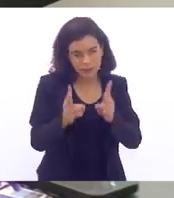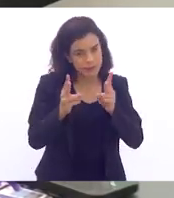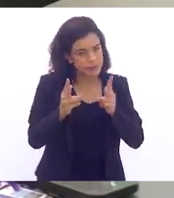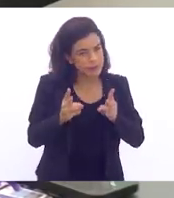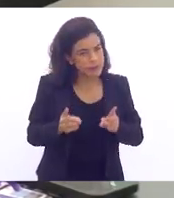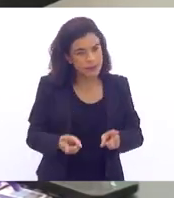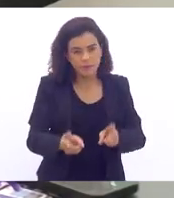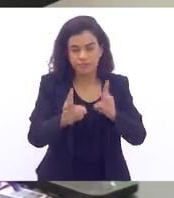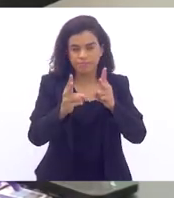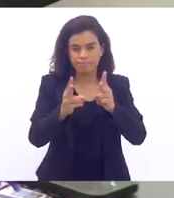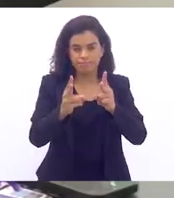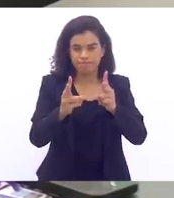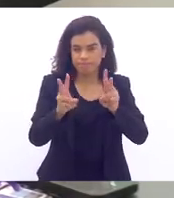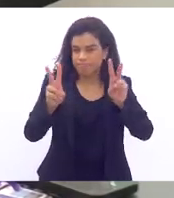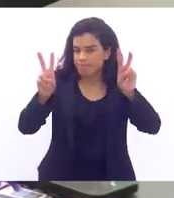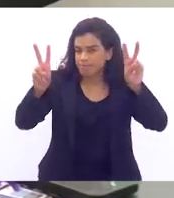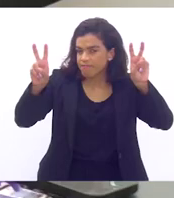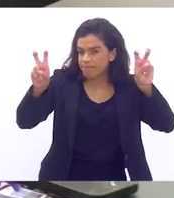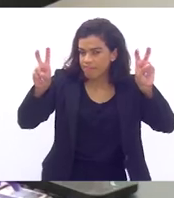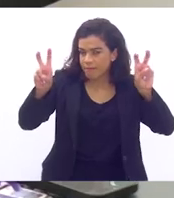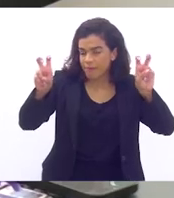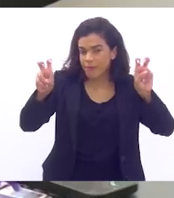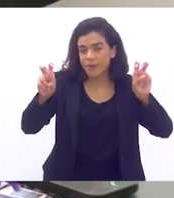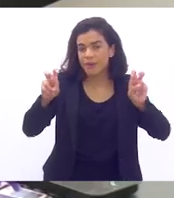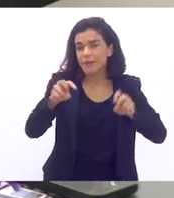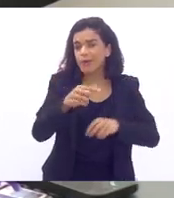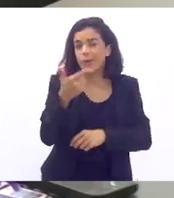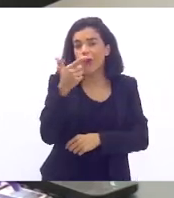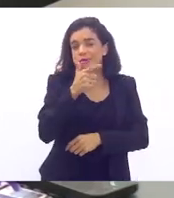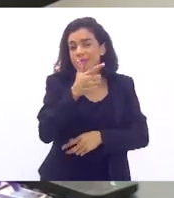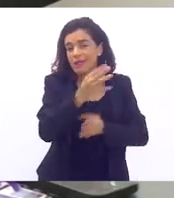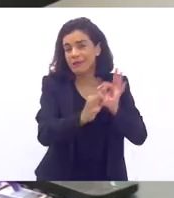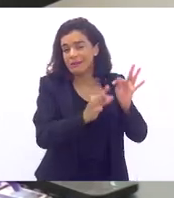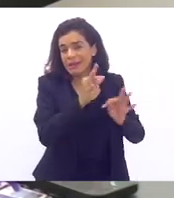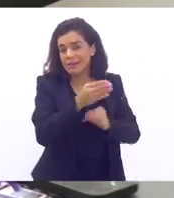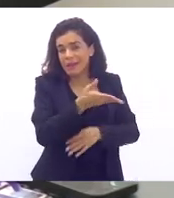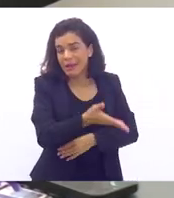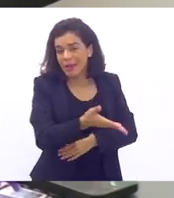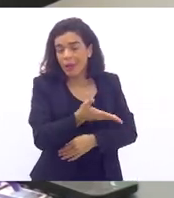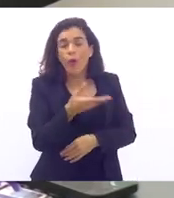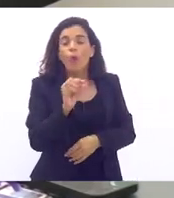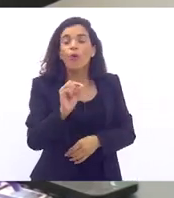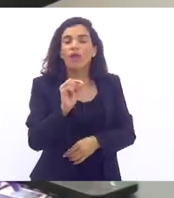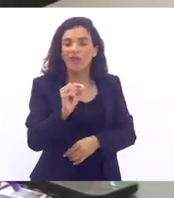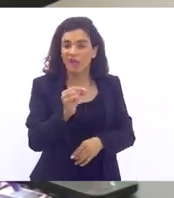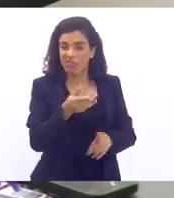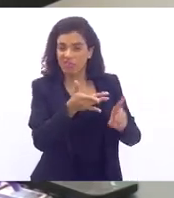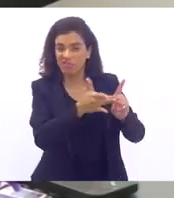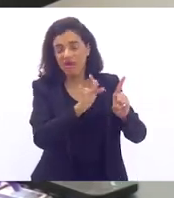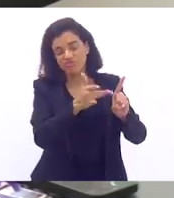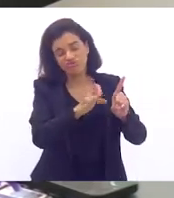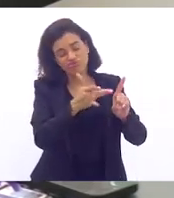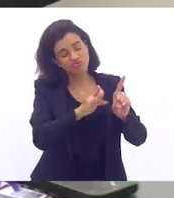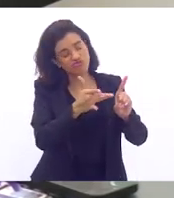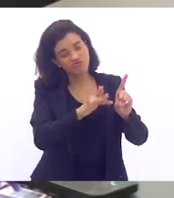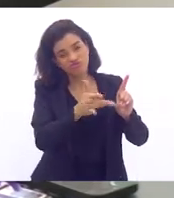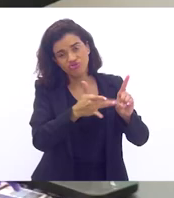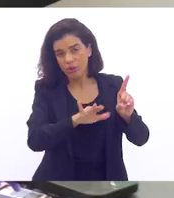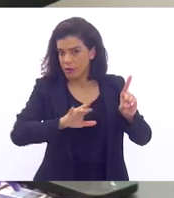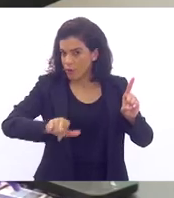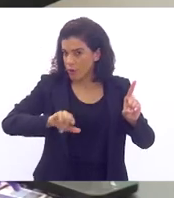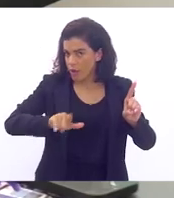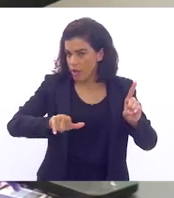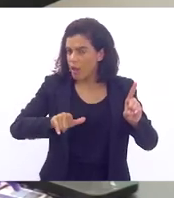com a prerrogativa maior de não tratar esses pacientes como incapazes Porque não são tem plenas